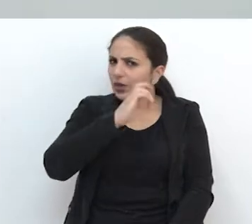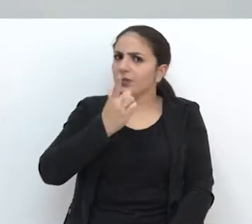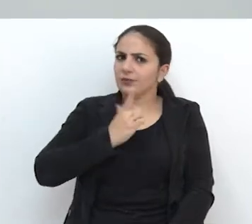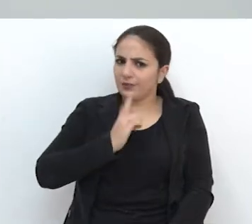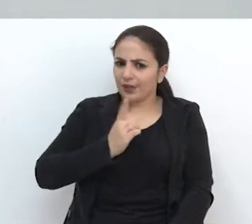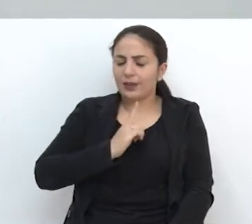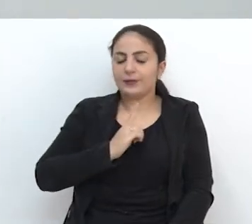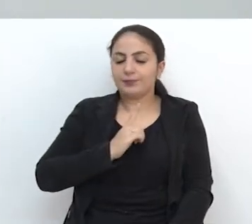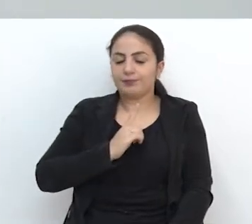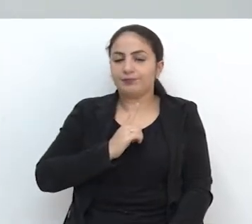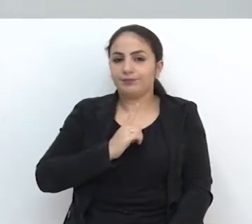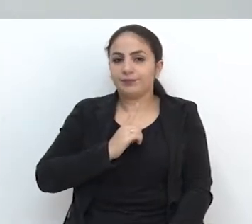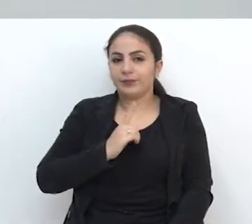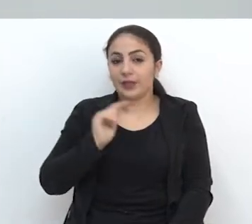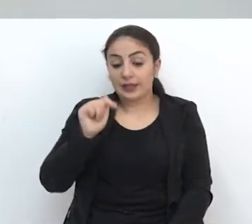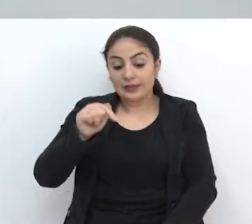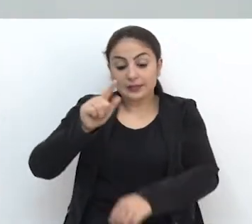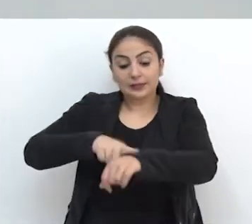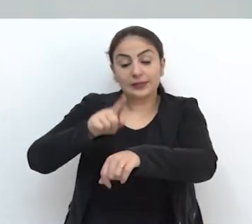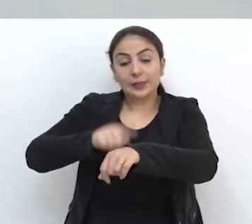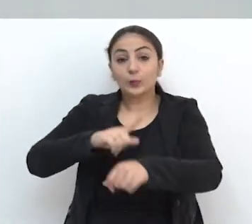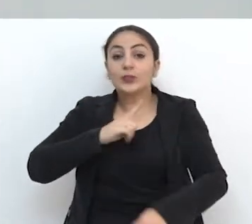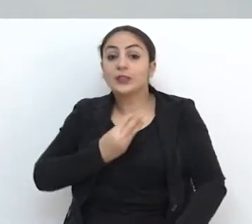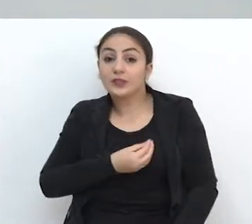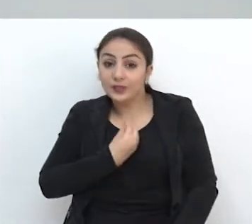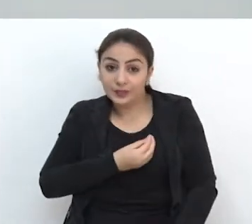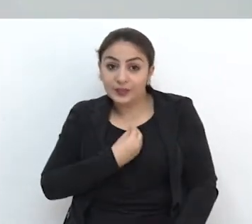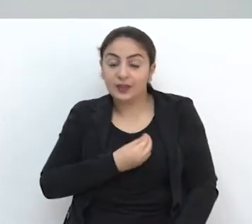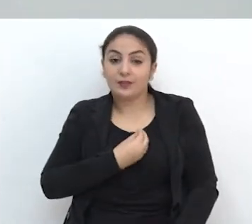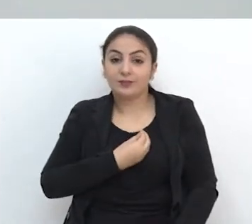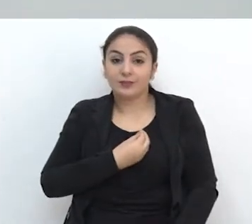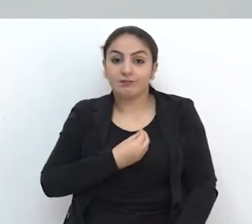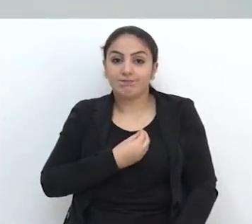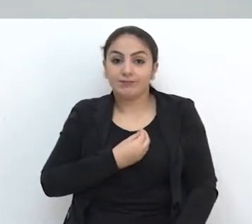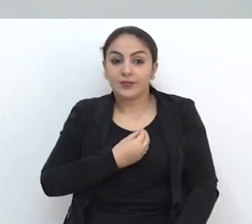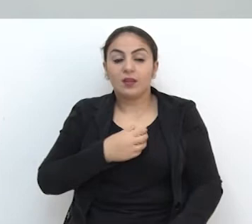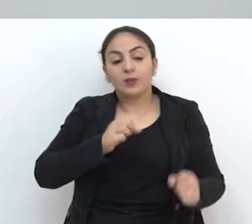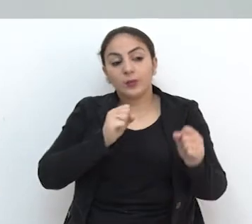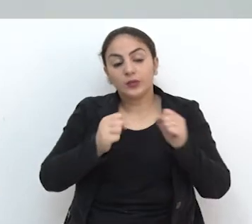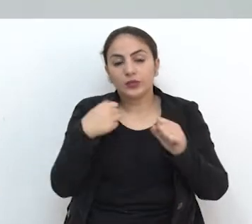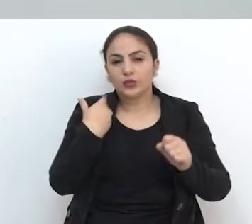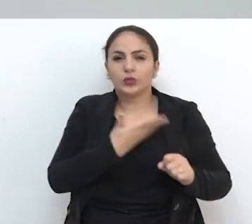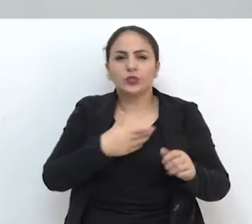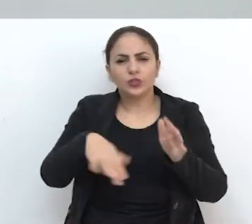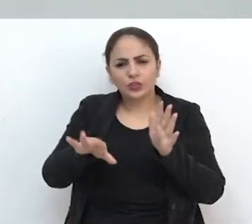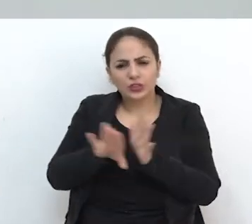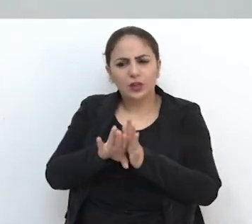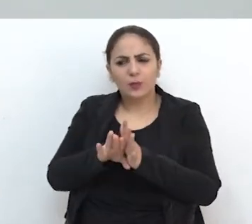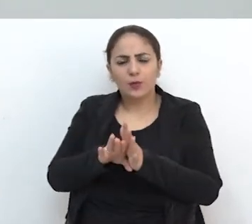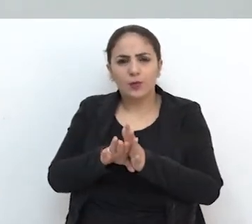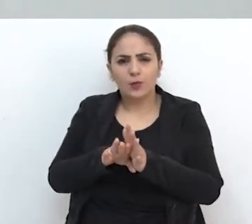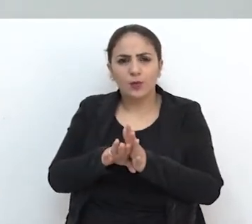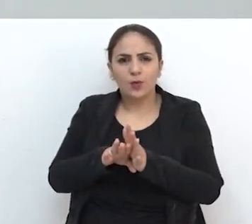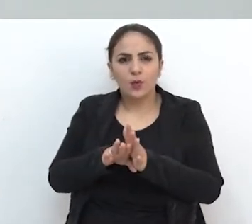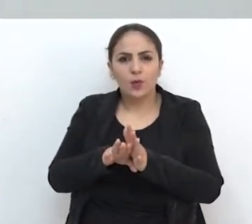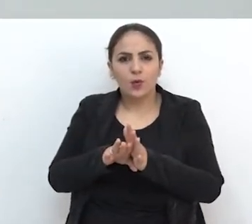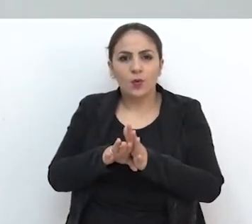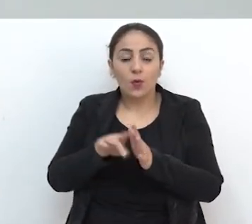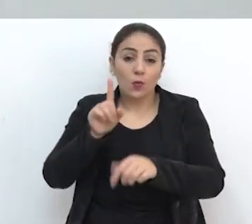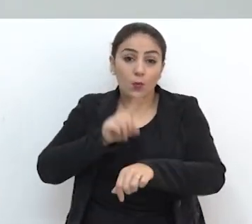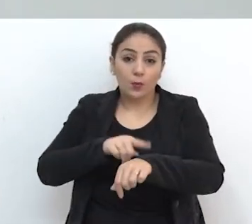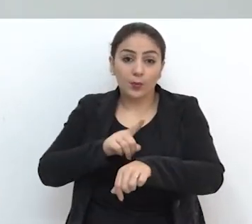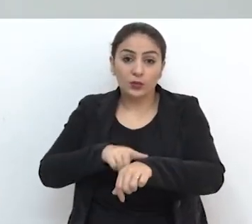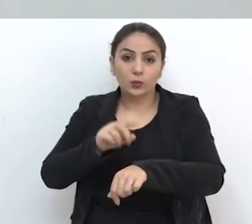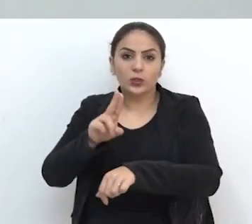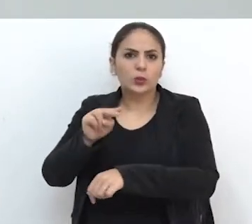dificuldades que temos nesse tempo de existência, mas muito provavelmente a gente está chegando numa situação que talvez